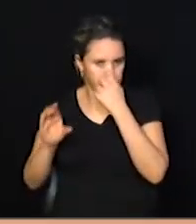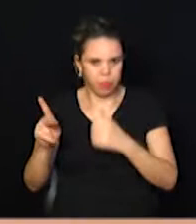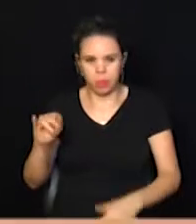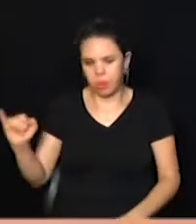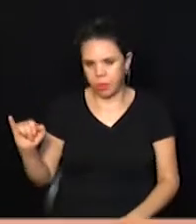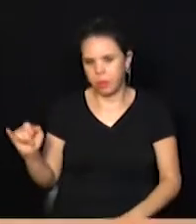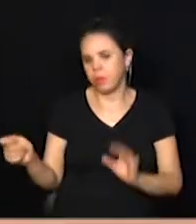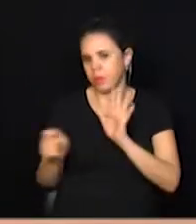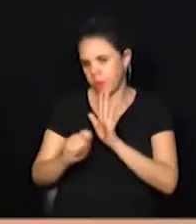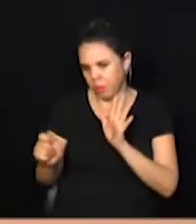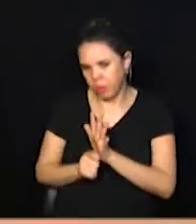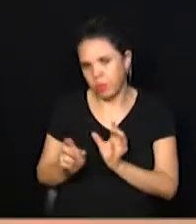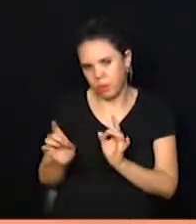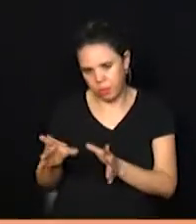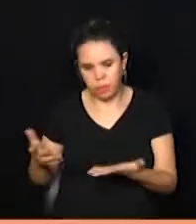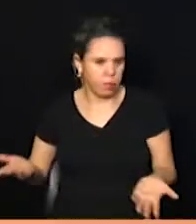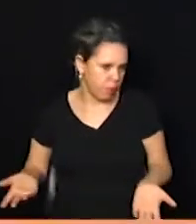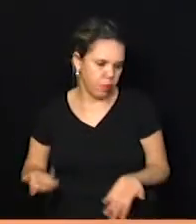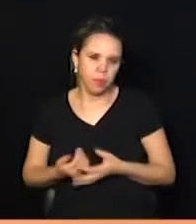narcotráfico. Então,